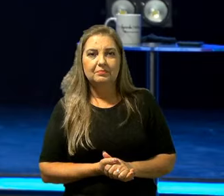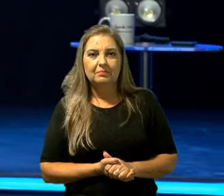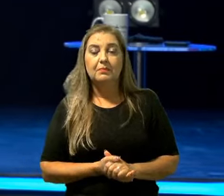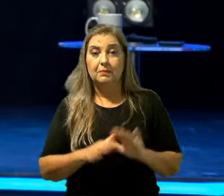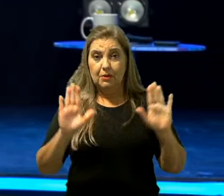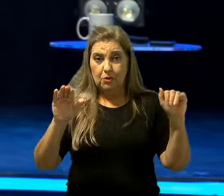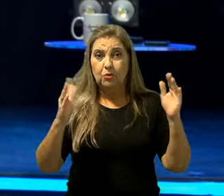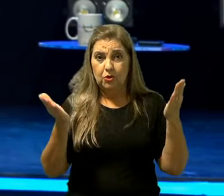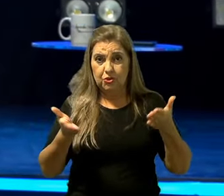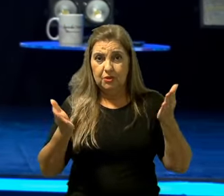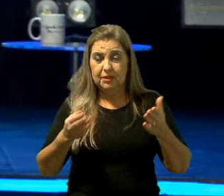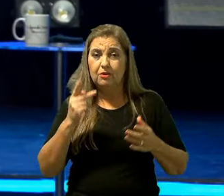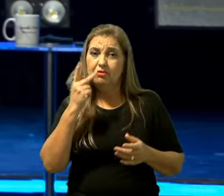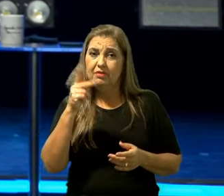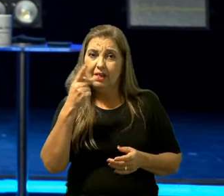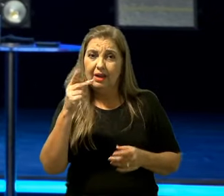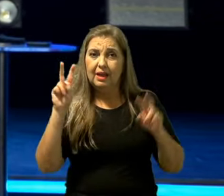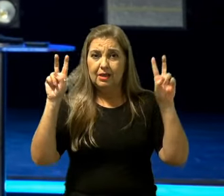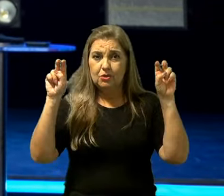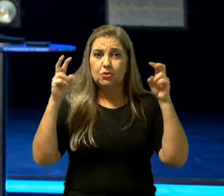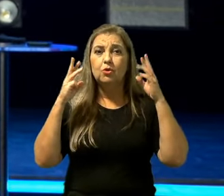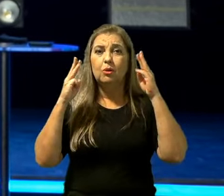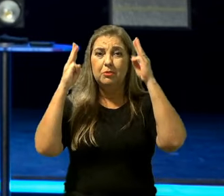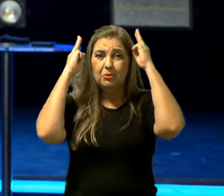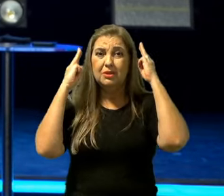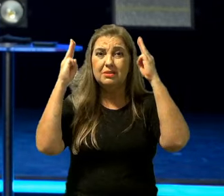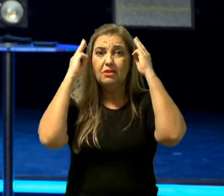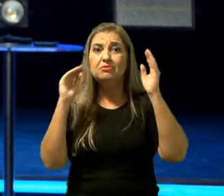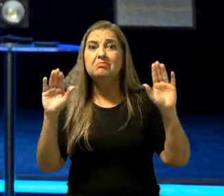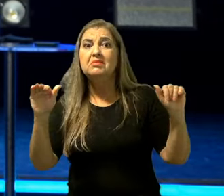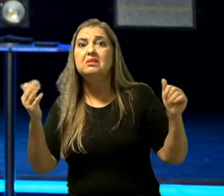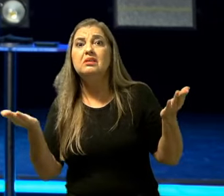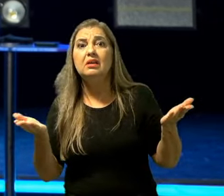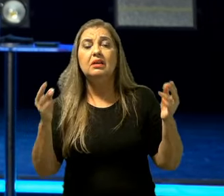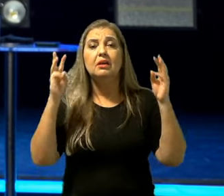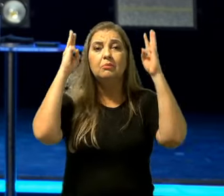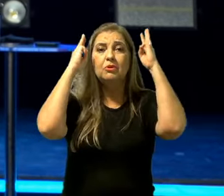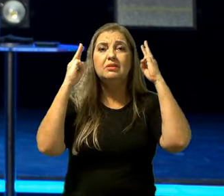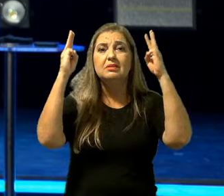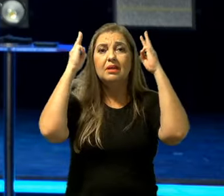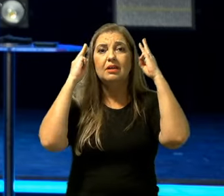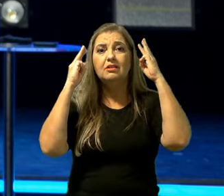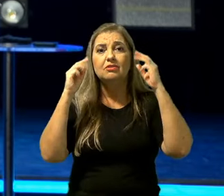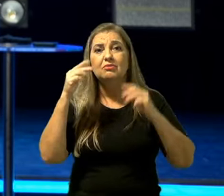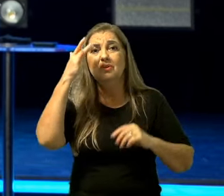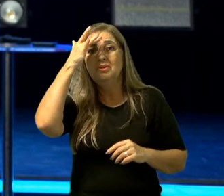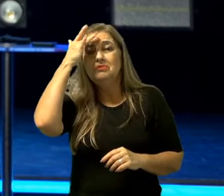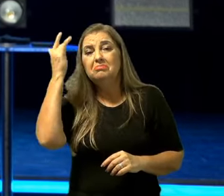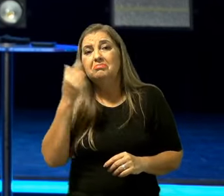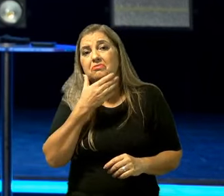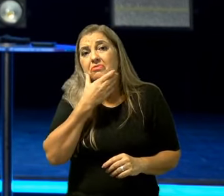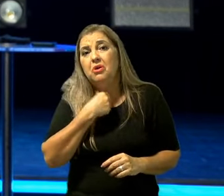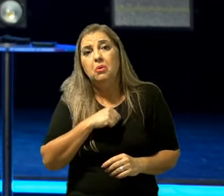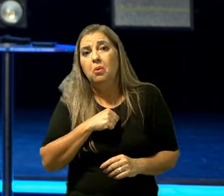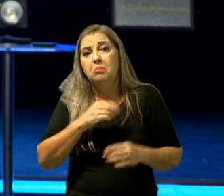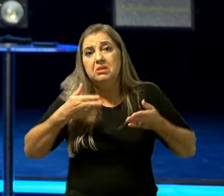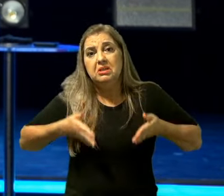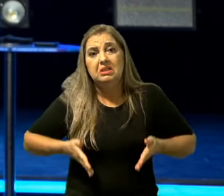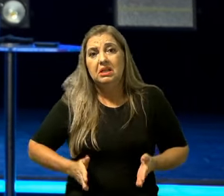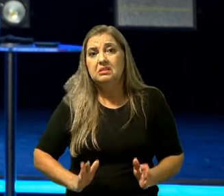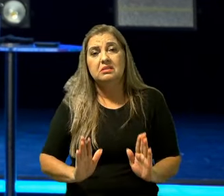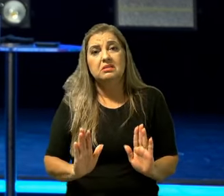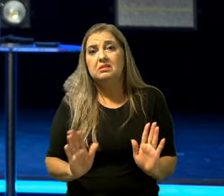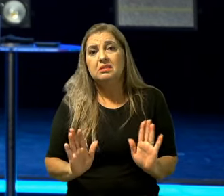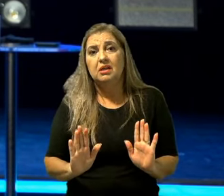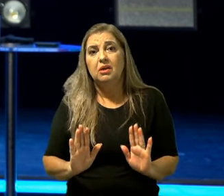Mas hoje eu quero falar sobre Moisés. Quem é Moisés? Moisés foi esse improvável. Alguém que nasceu num ponto crítico